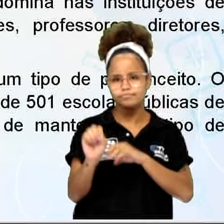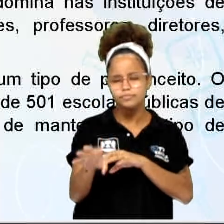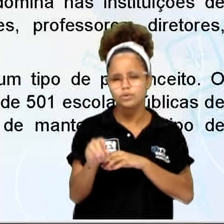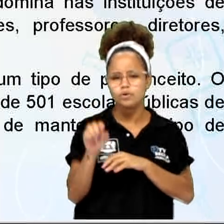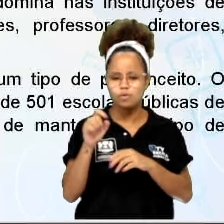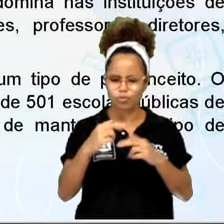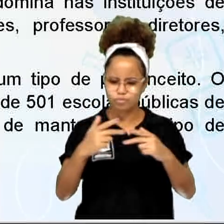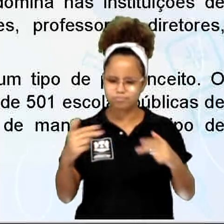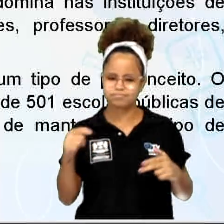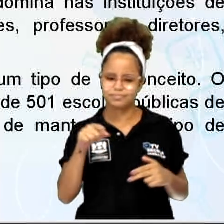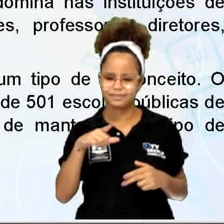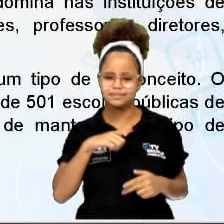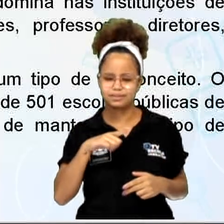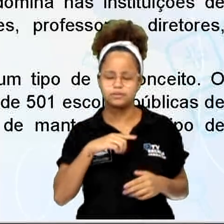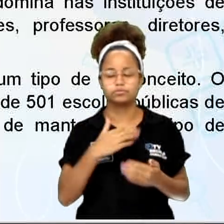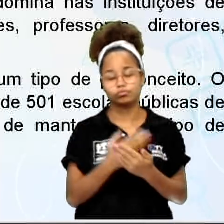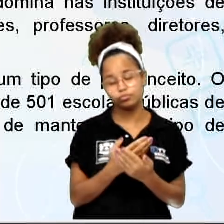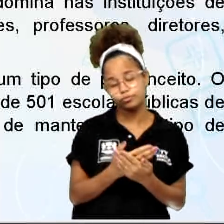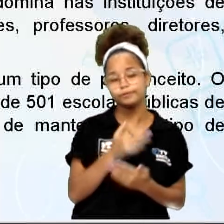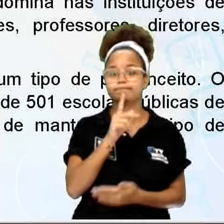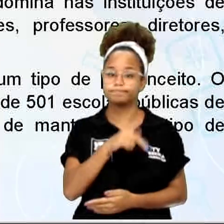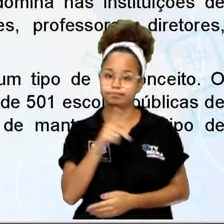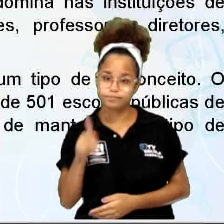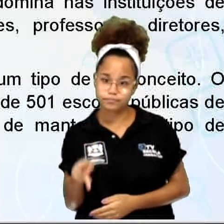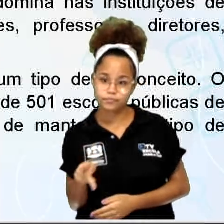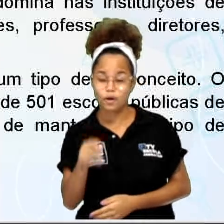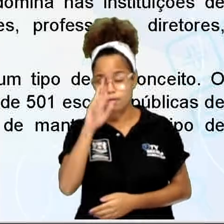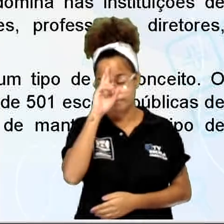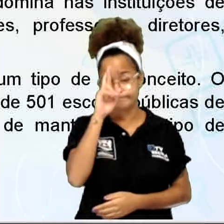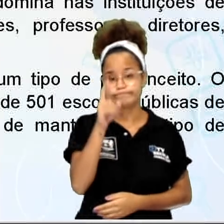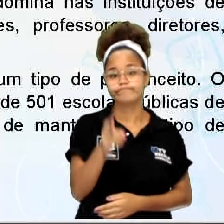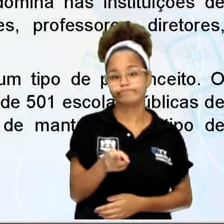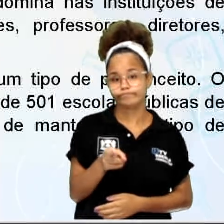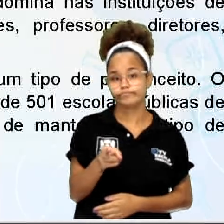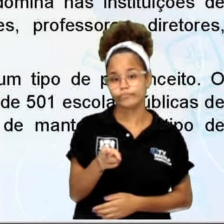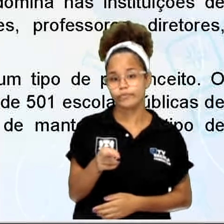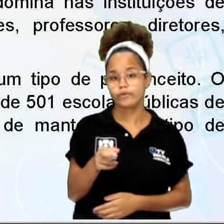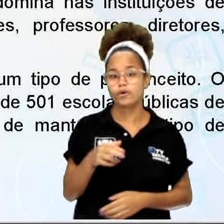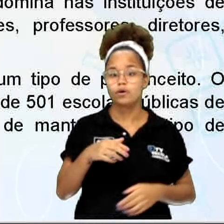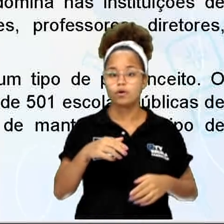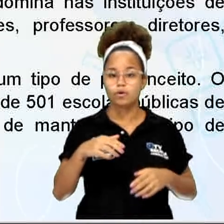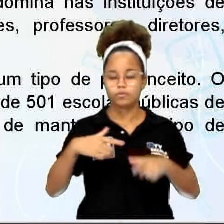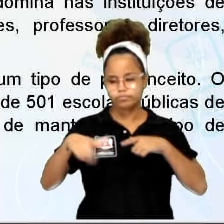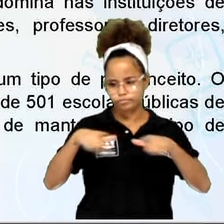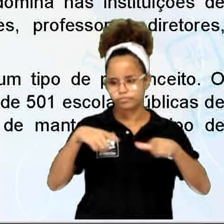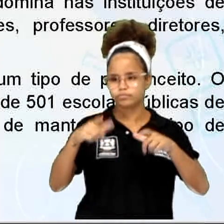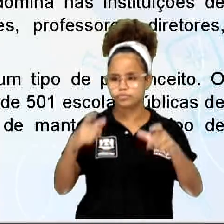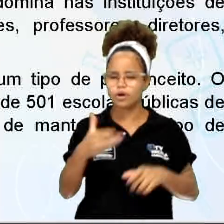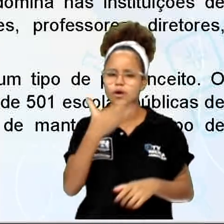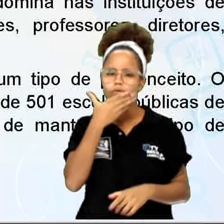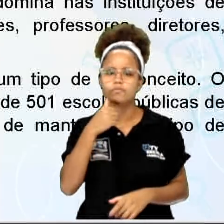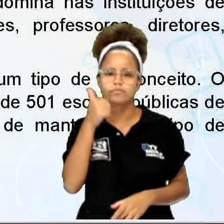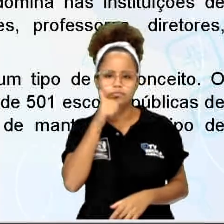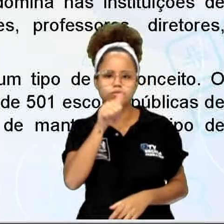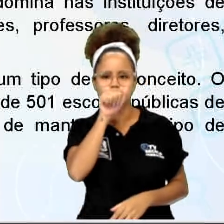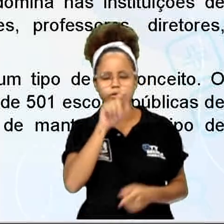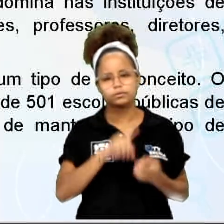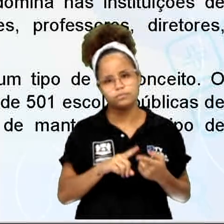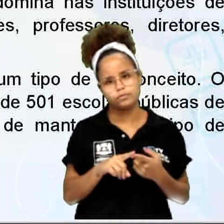está presente entre estudantes, professores, diretores, funcionários e pais. A pesquisa concluiu